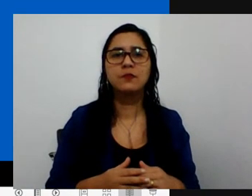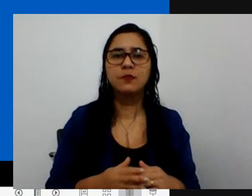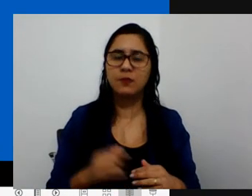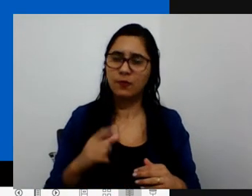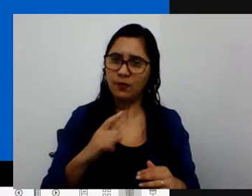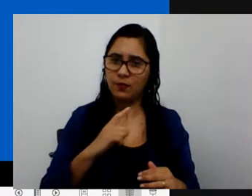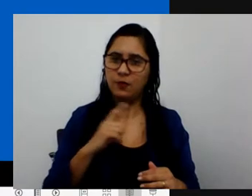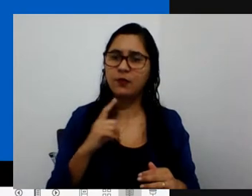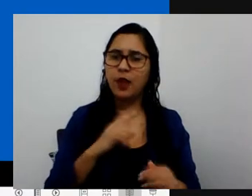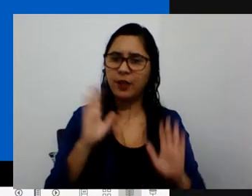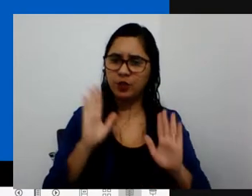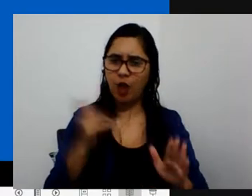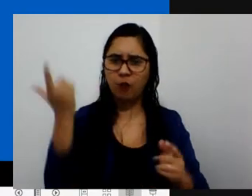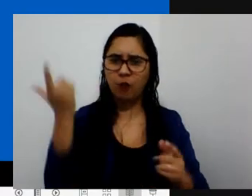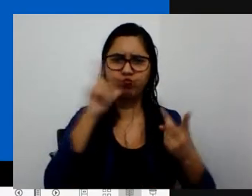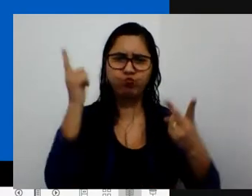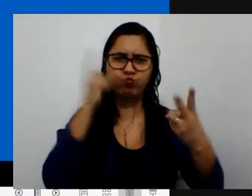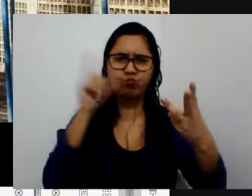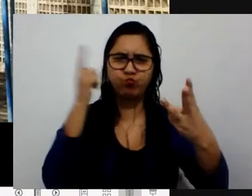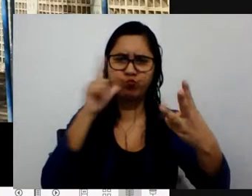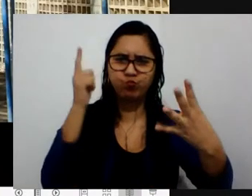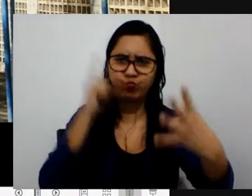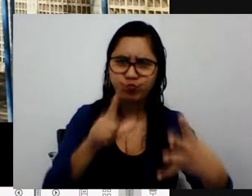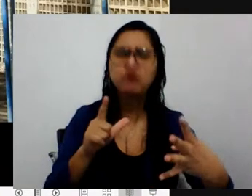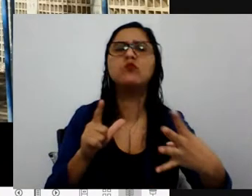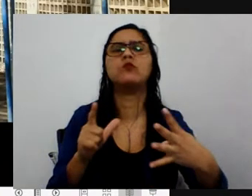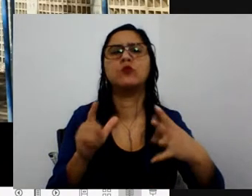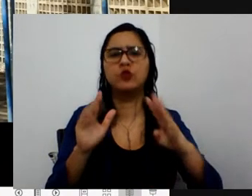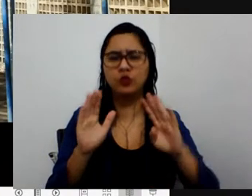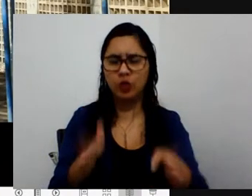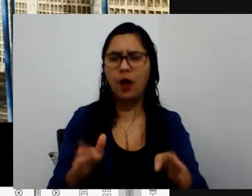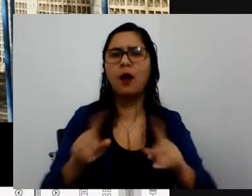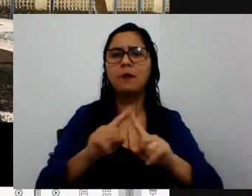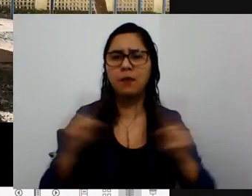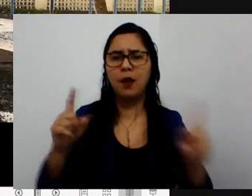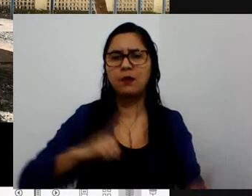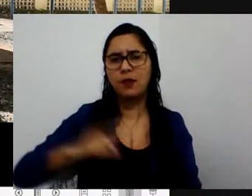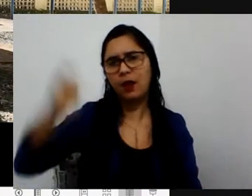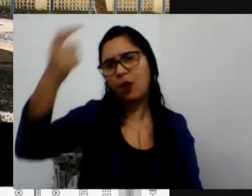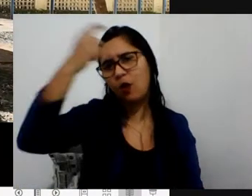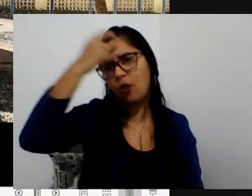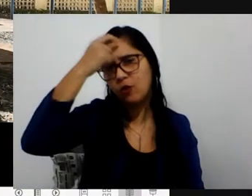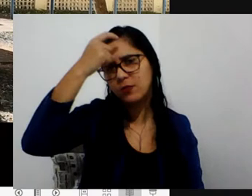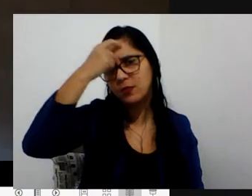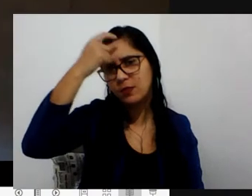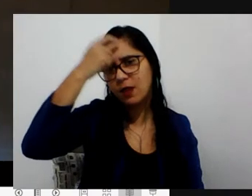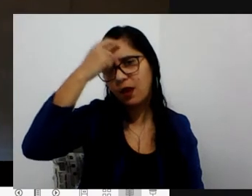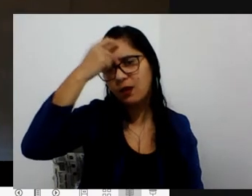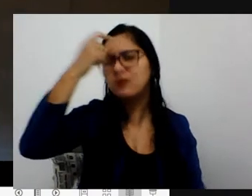Tivemos muitas conquistas, temos consciência que temos que avançar